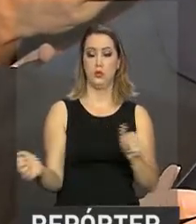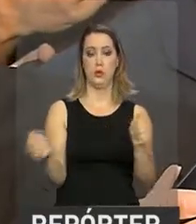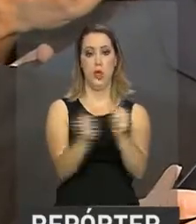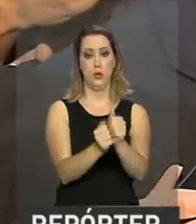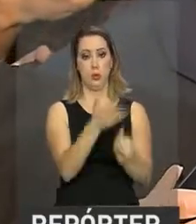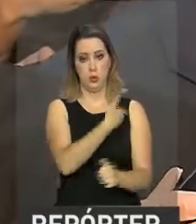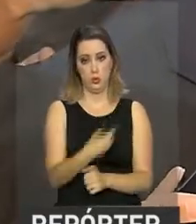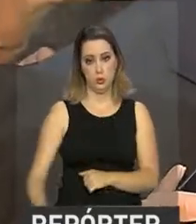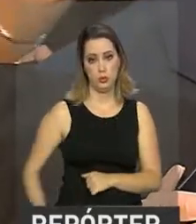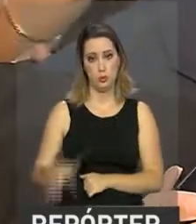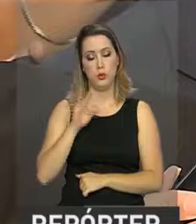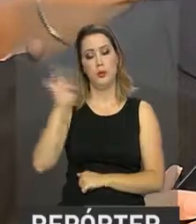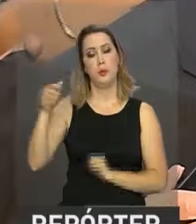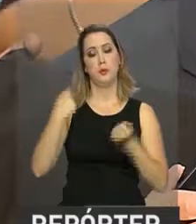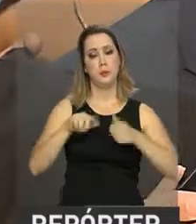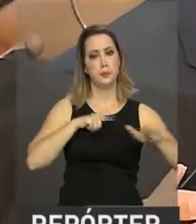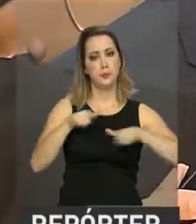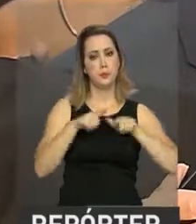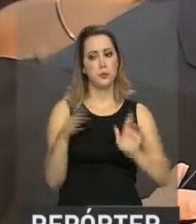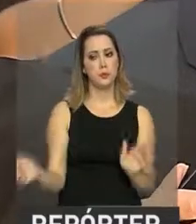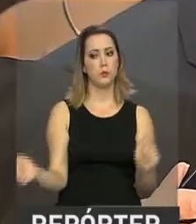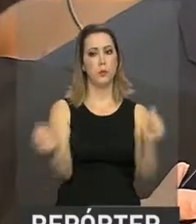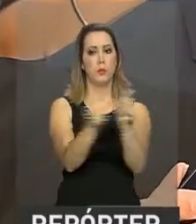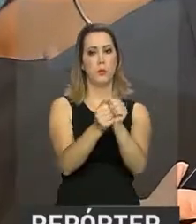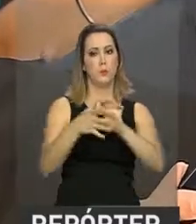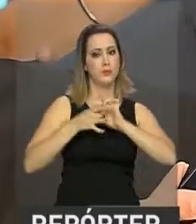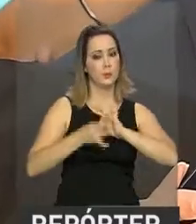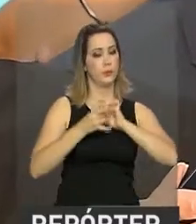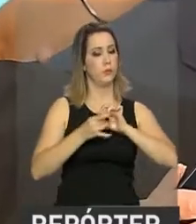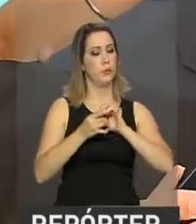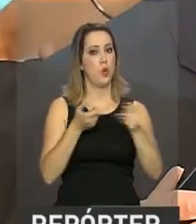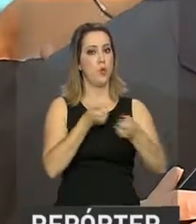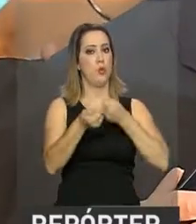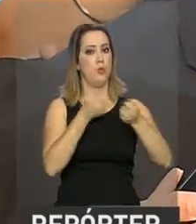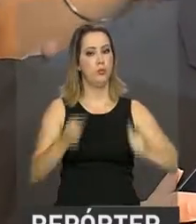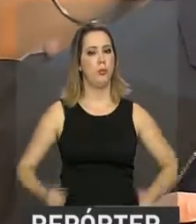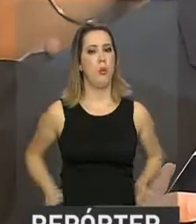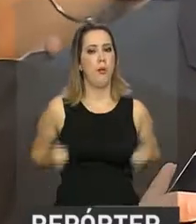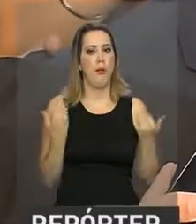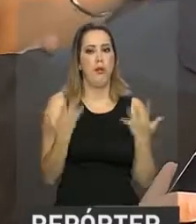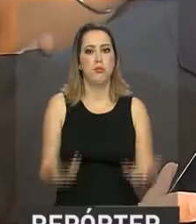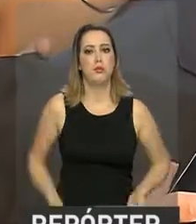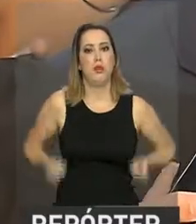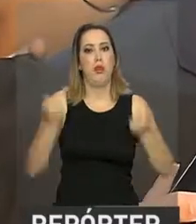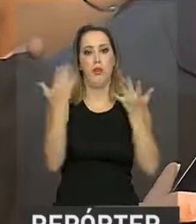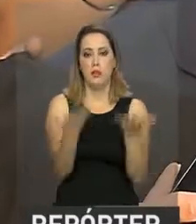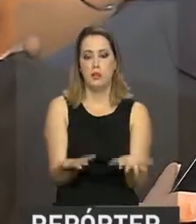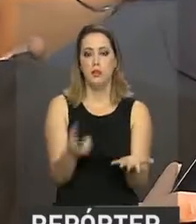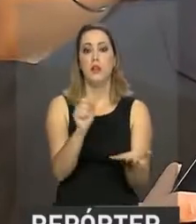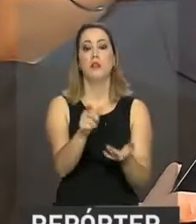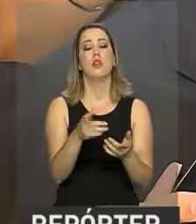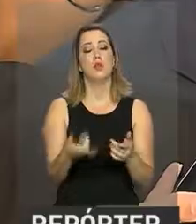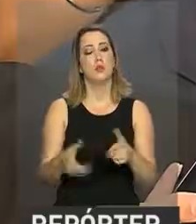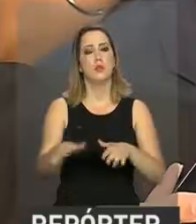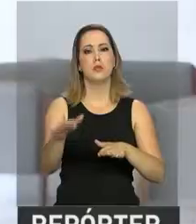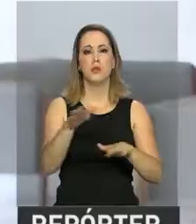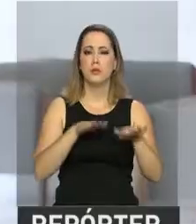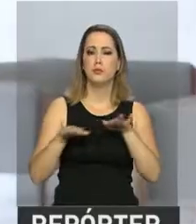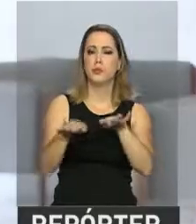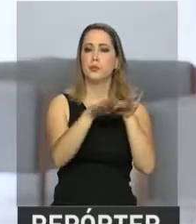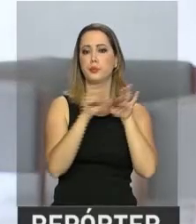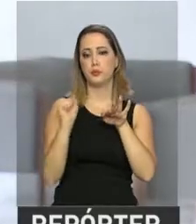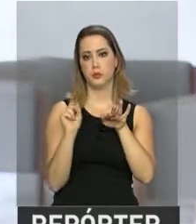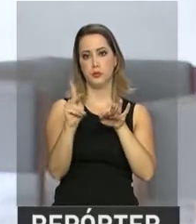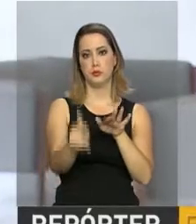juntos no ajuste no que diz respeito a controle de gasto e no ajuste no que diz respeito ao reequilíbrio da Previdência.